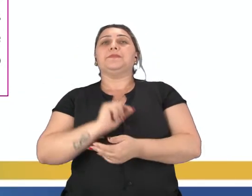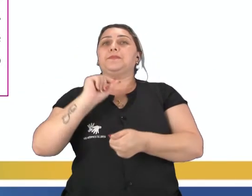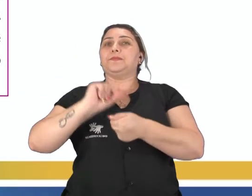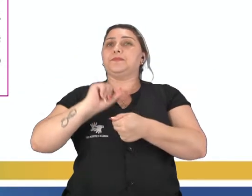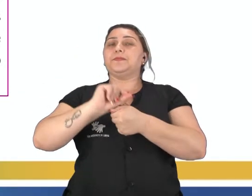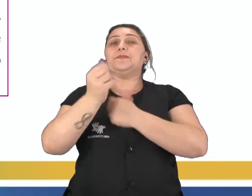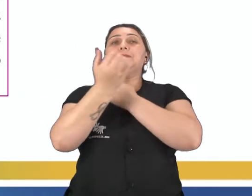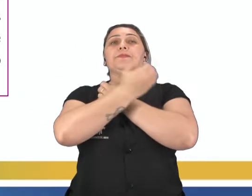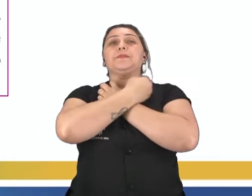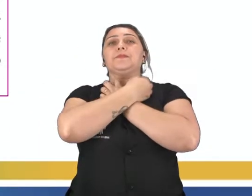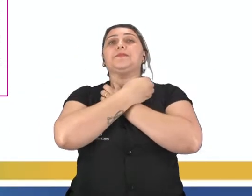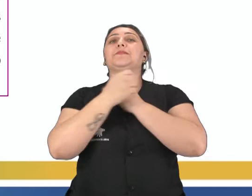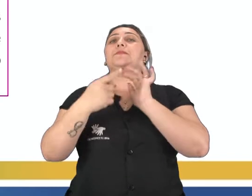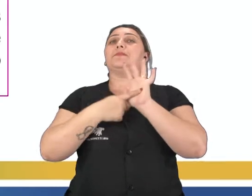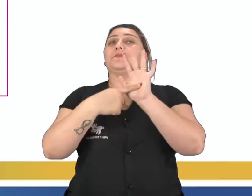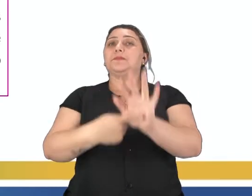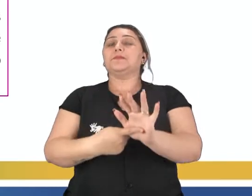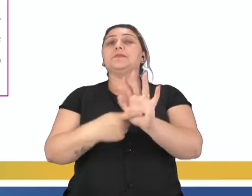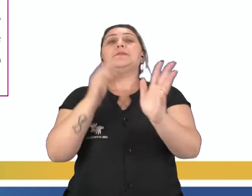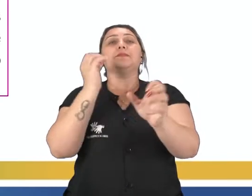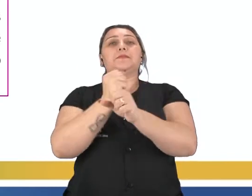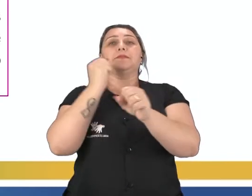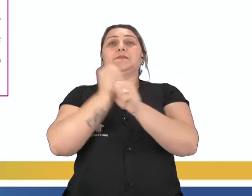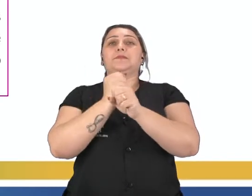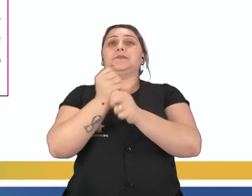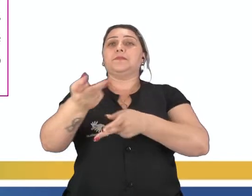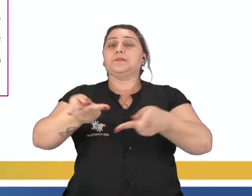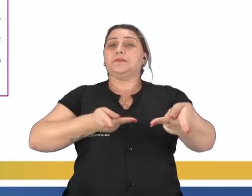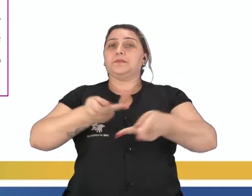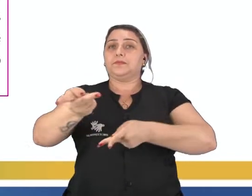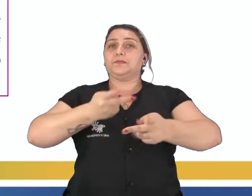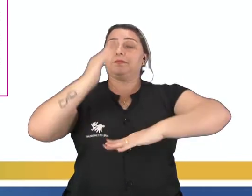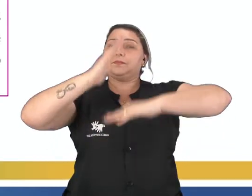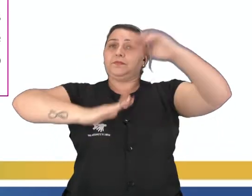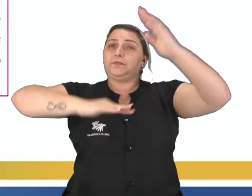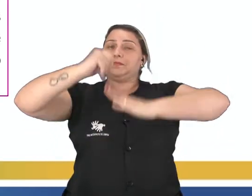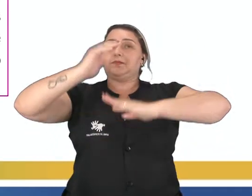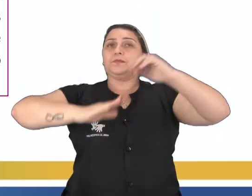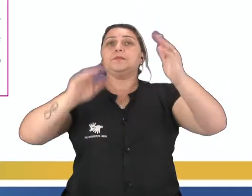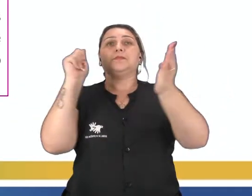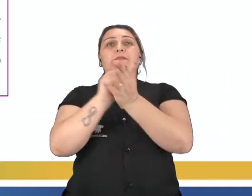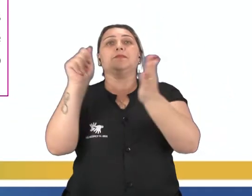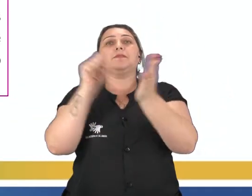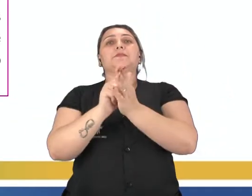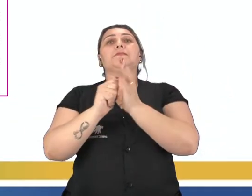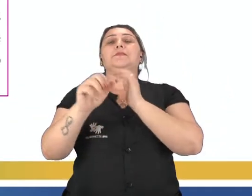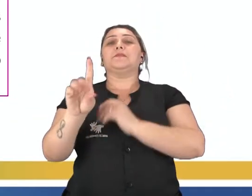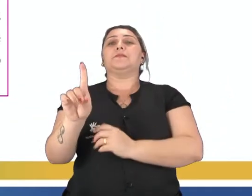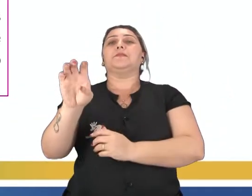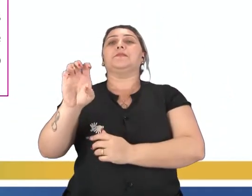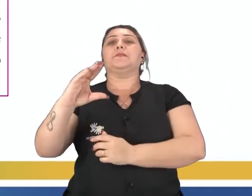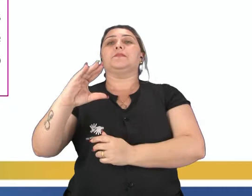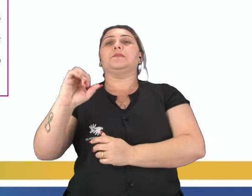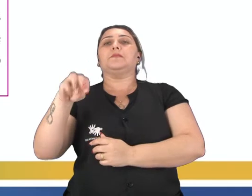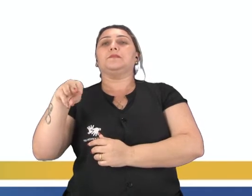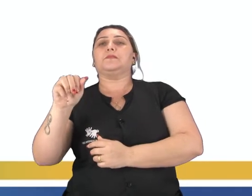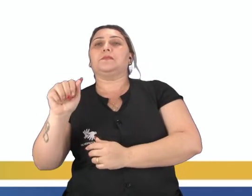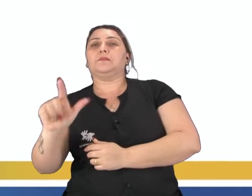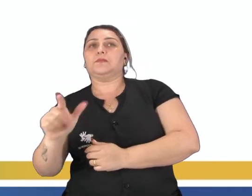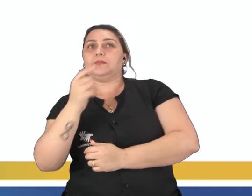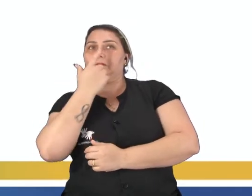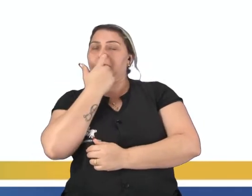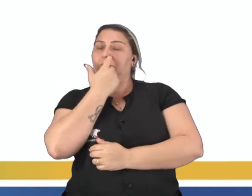Dizemos que os números que aparecem nos critérios de pontuação do plano de carreira de Irene estão escritos na forma decimal.